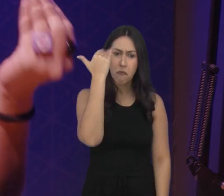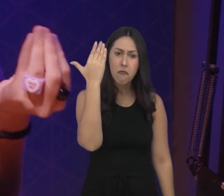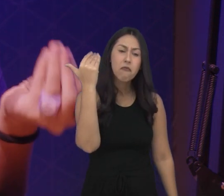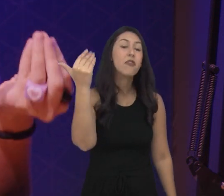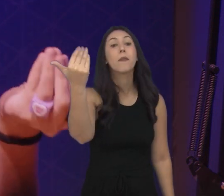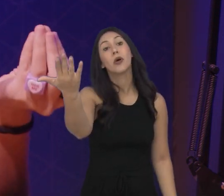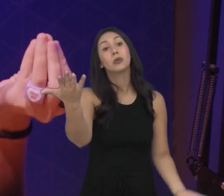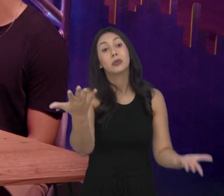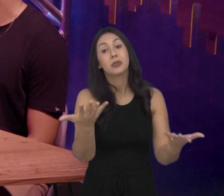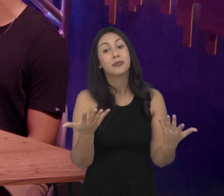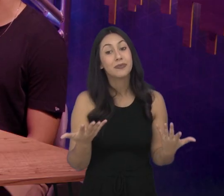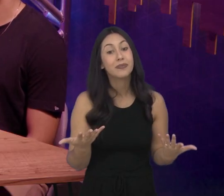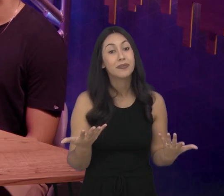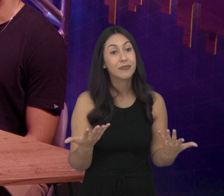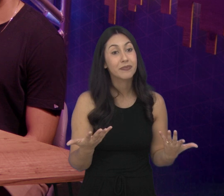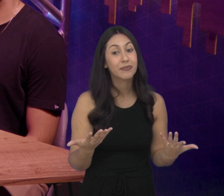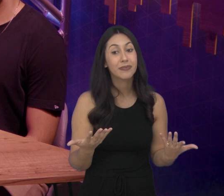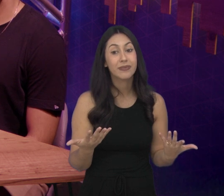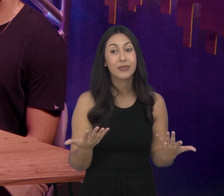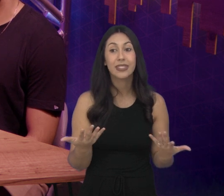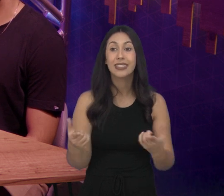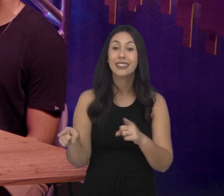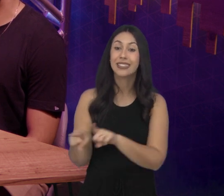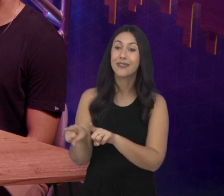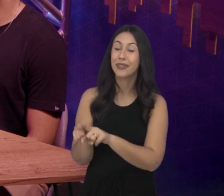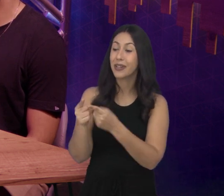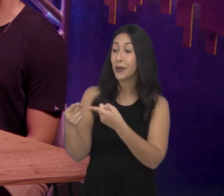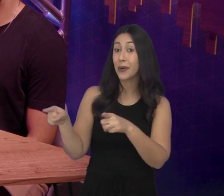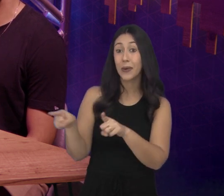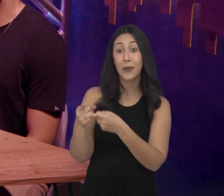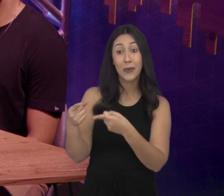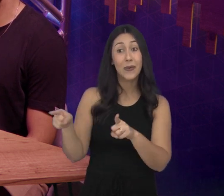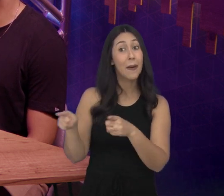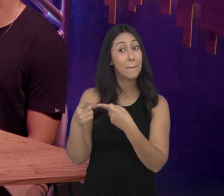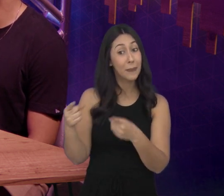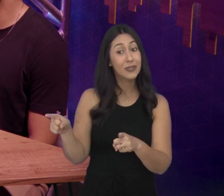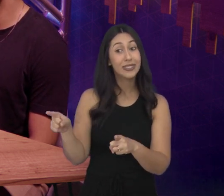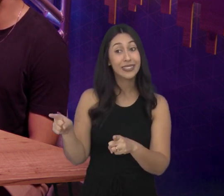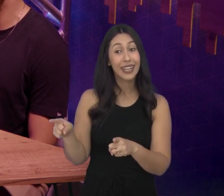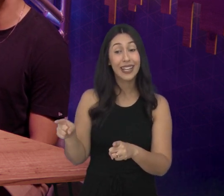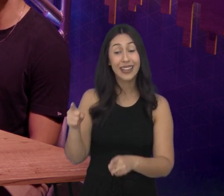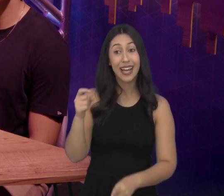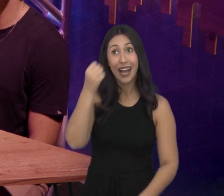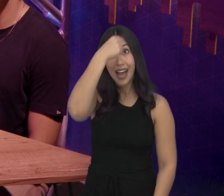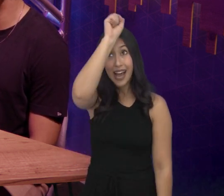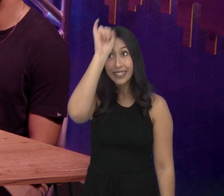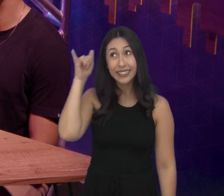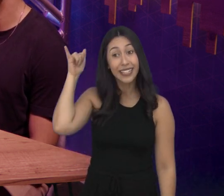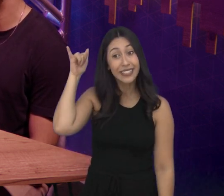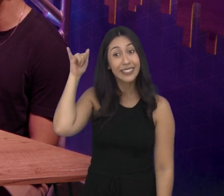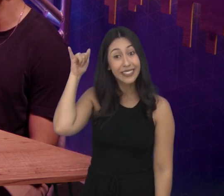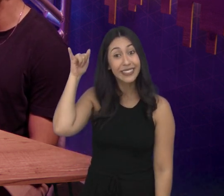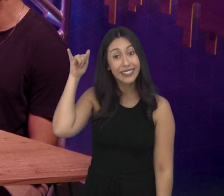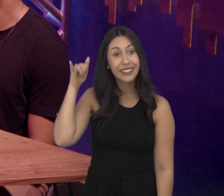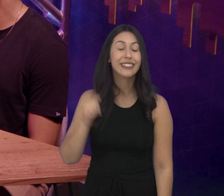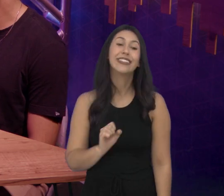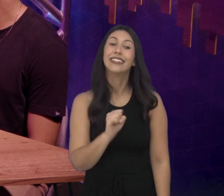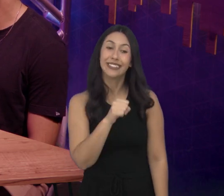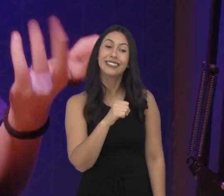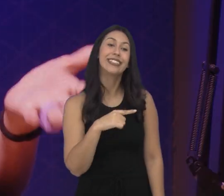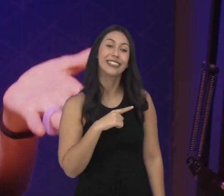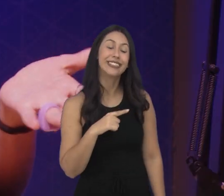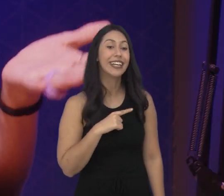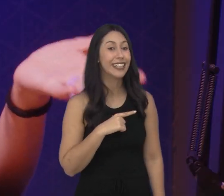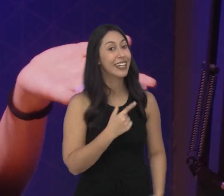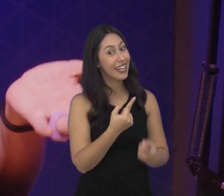né? Sei lá. Ao do lado cinema. da música da Sandy, que o Vini bem lembrou a gente aqui.